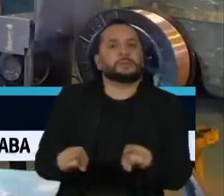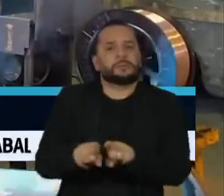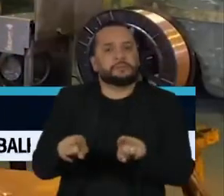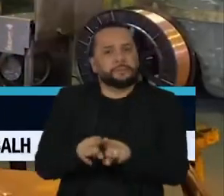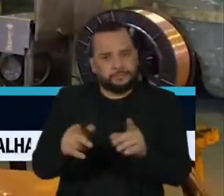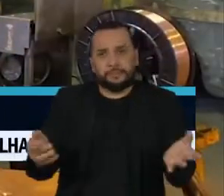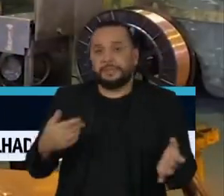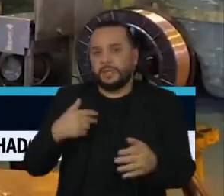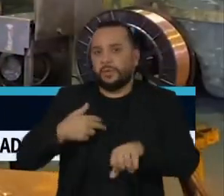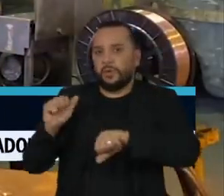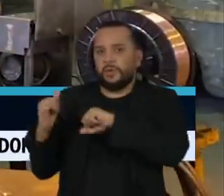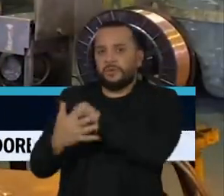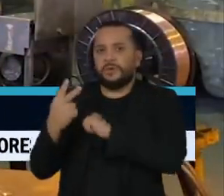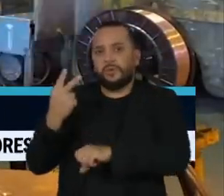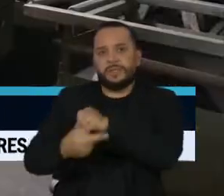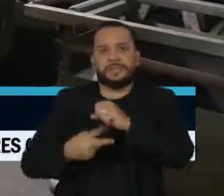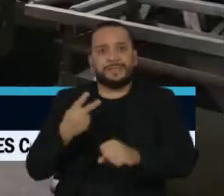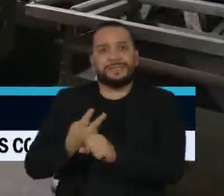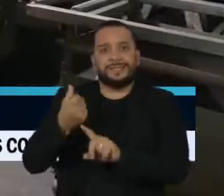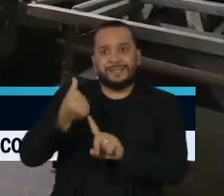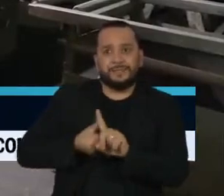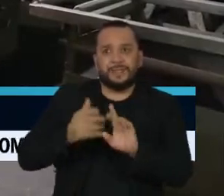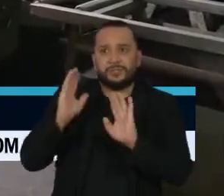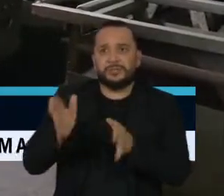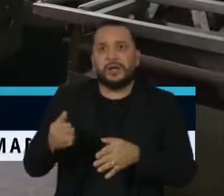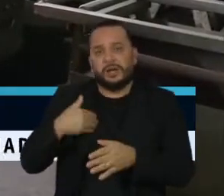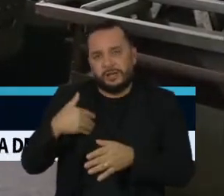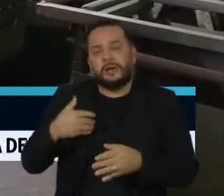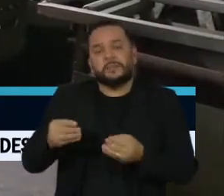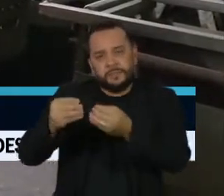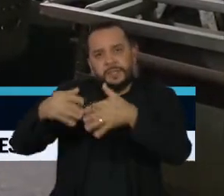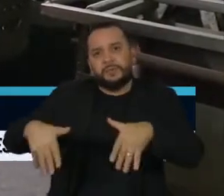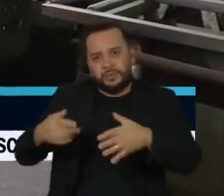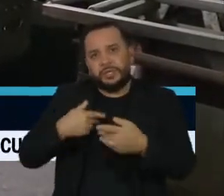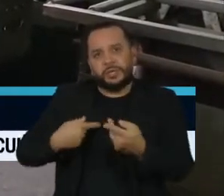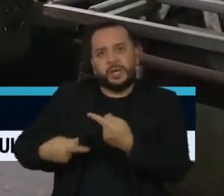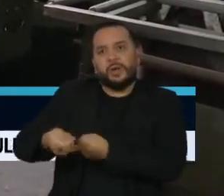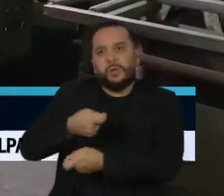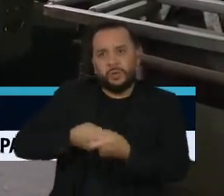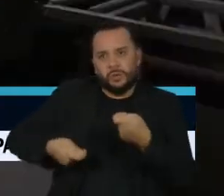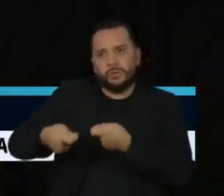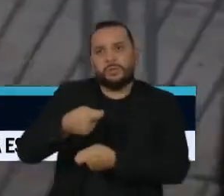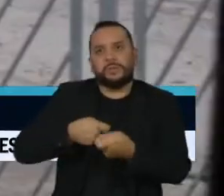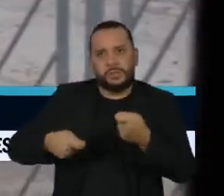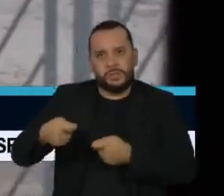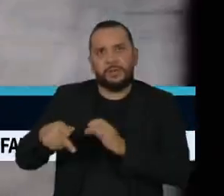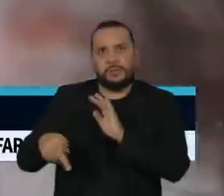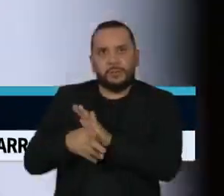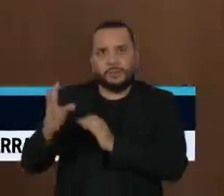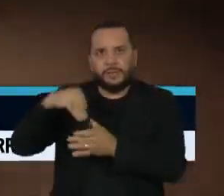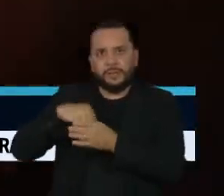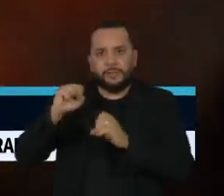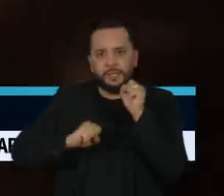lado a pandemia que já dura quase dois anos e meio e afeta em cheio balanças comerciais de forma generalizada